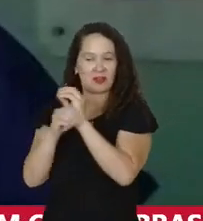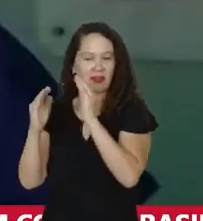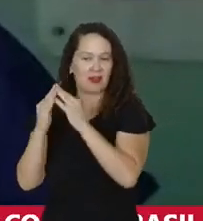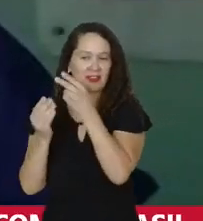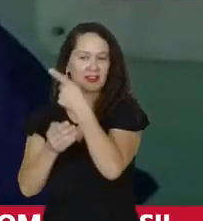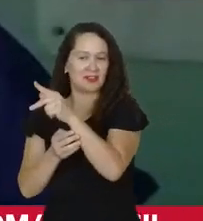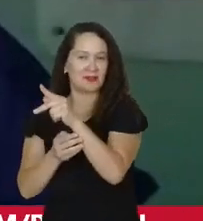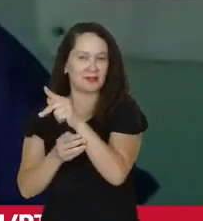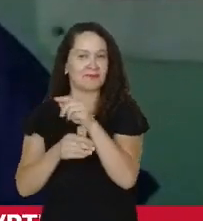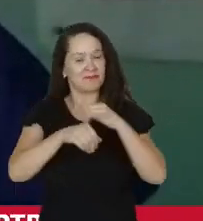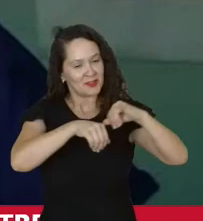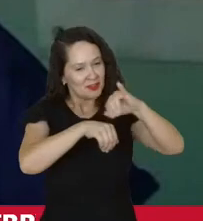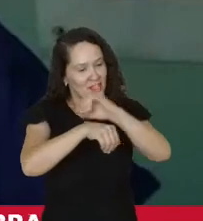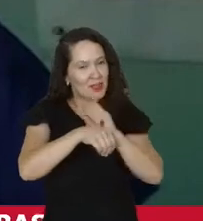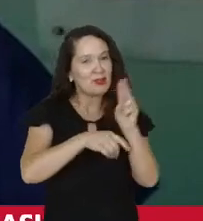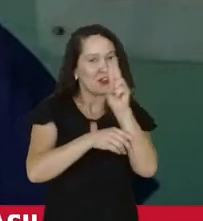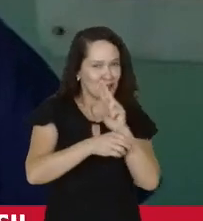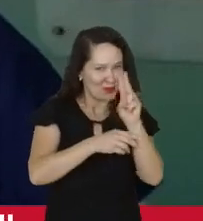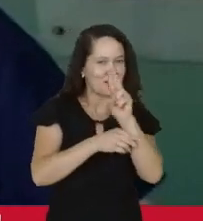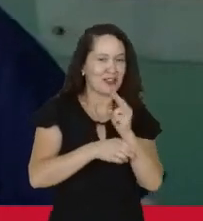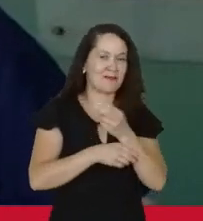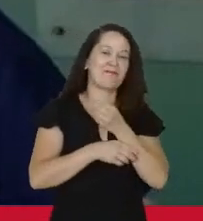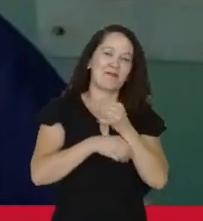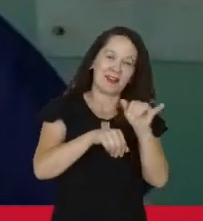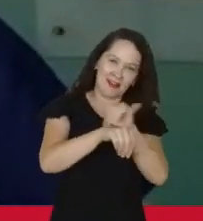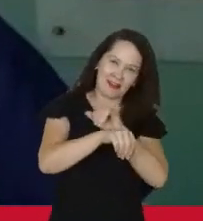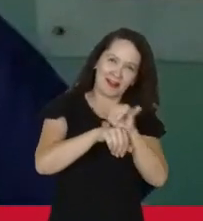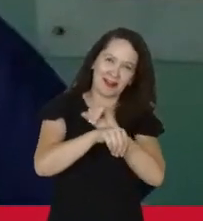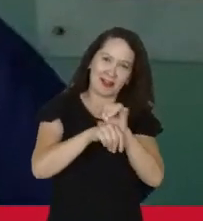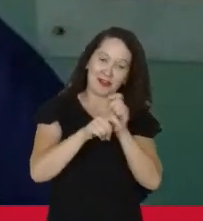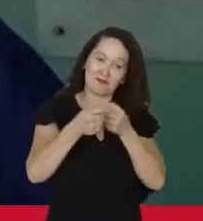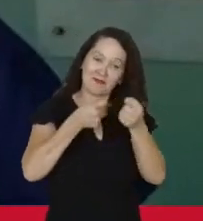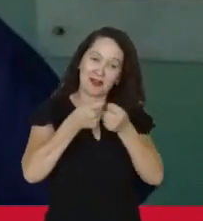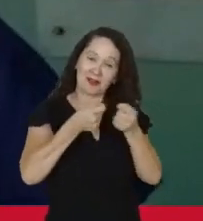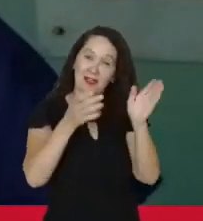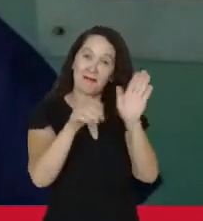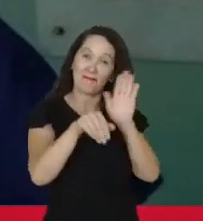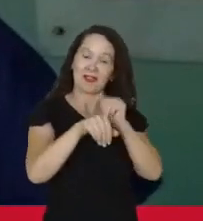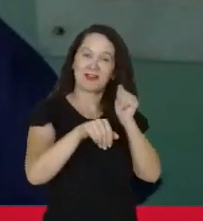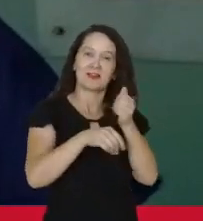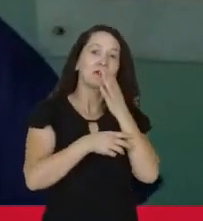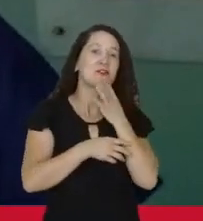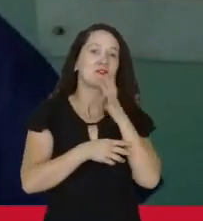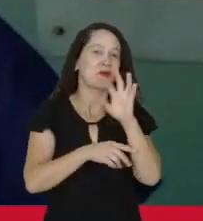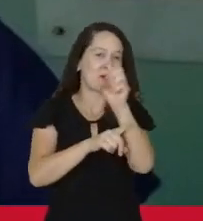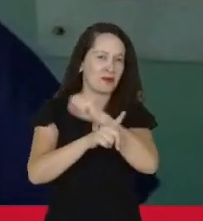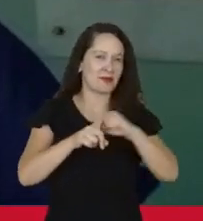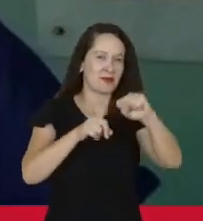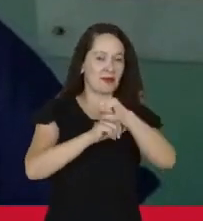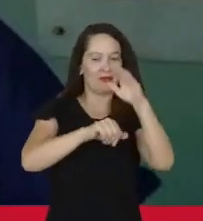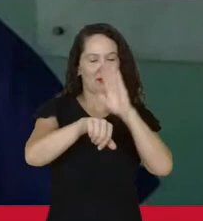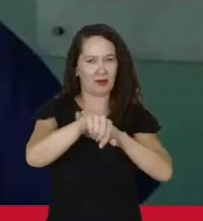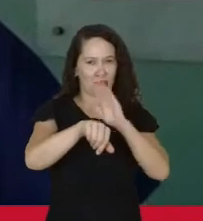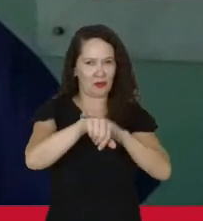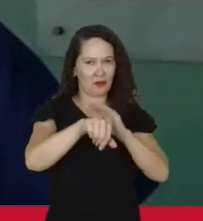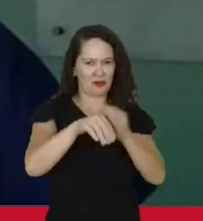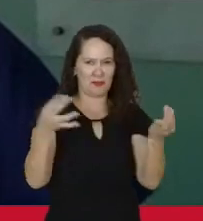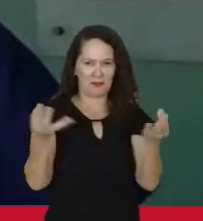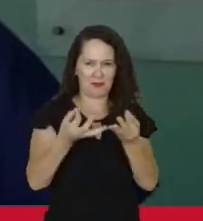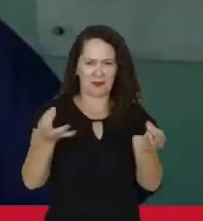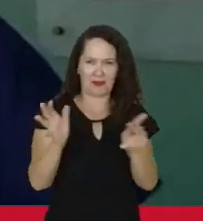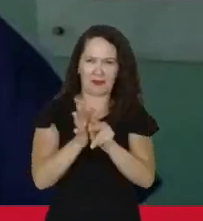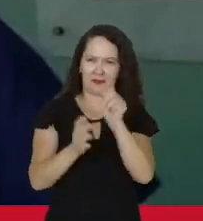para aumentar esse grau de controle. Então, nós podemos dizer que nós não conhecemos uma sociedade de autonomia plena